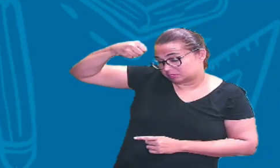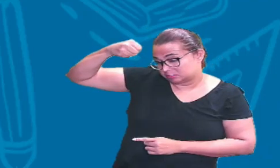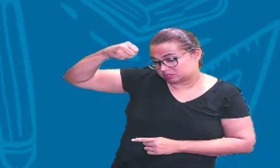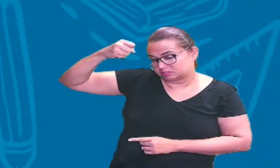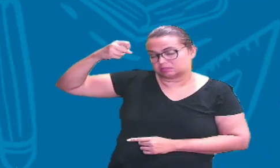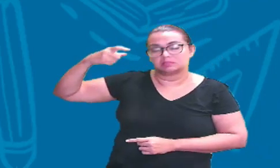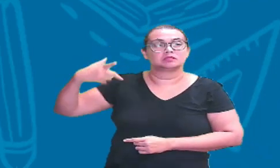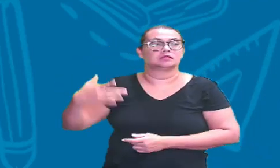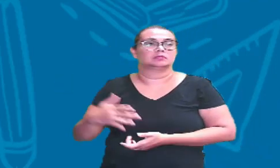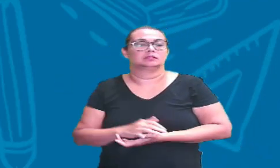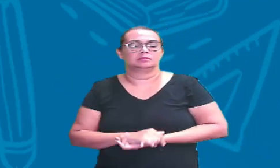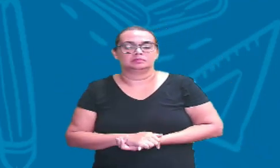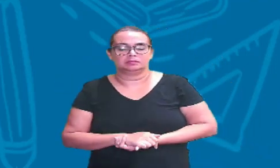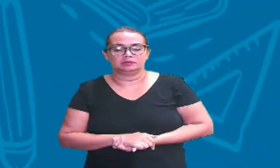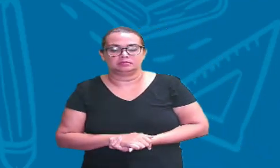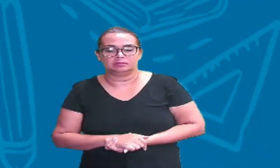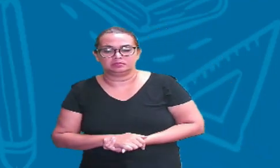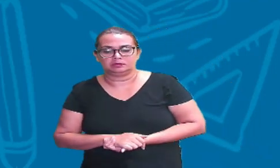tá certo?